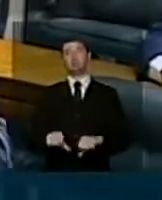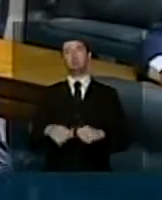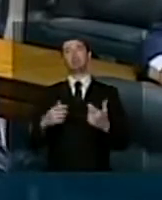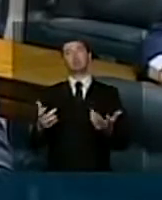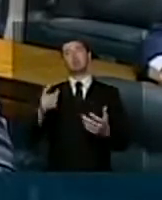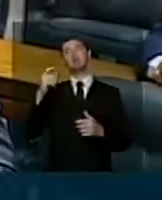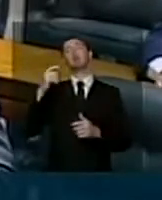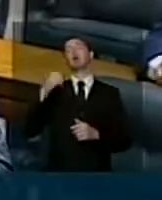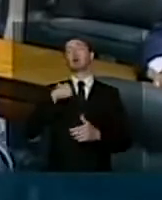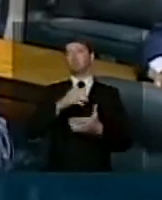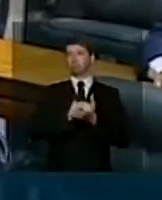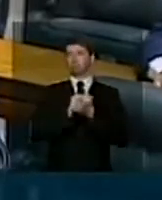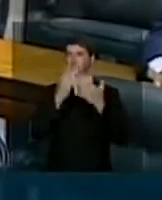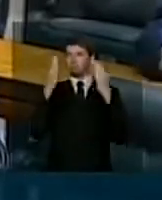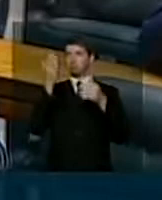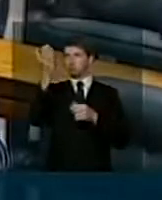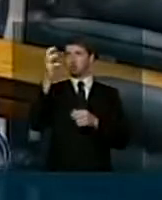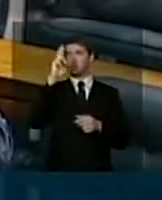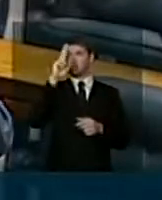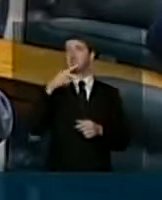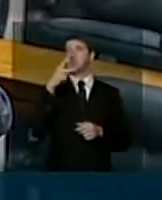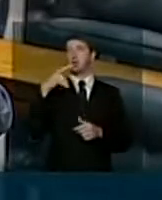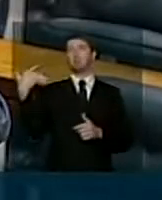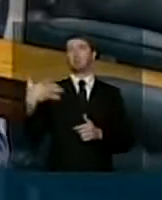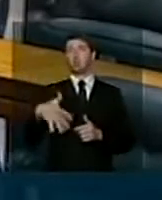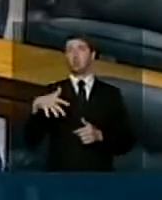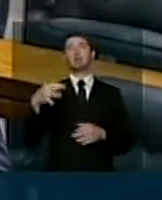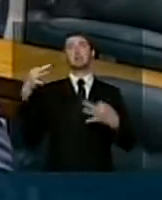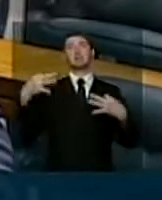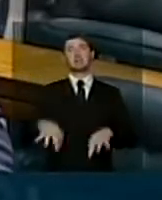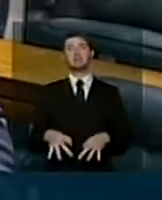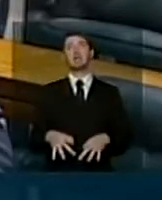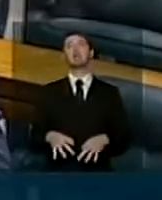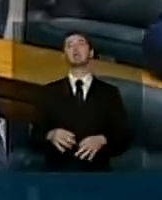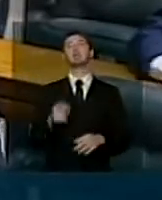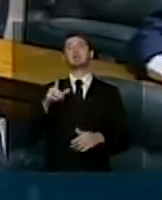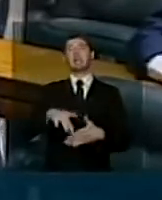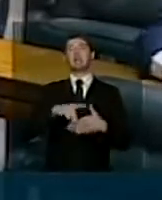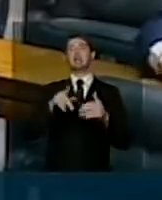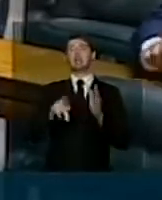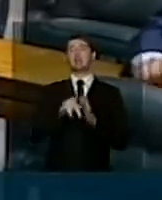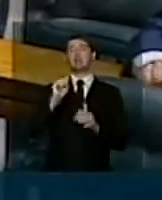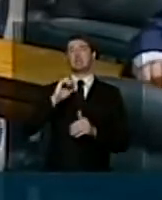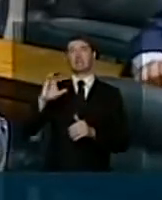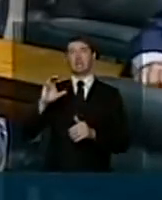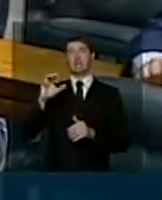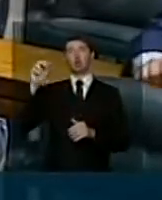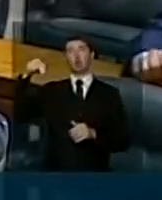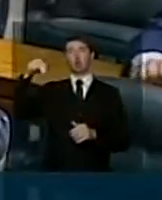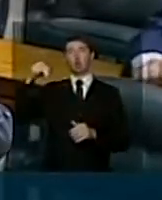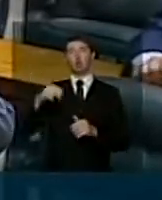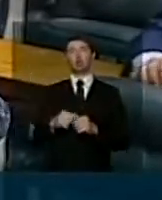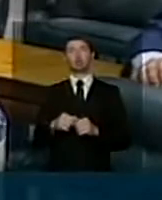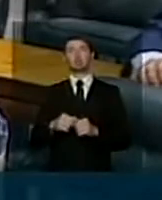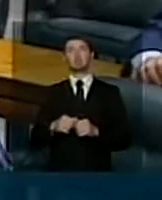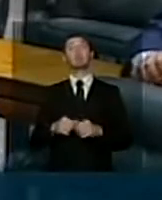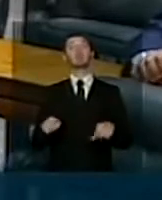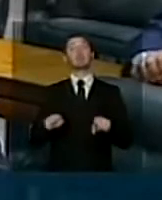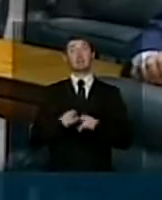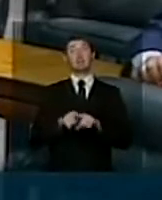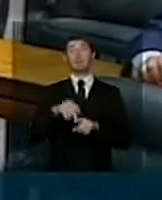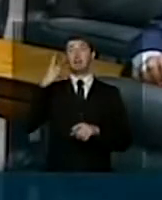foram empresas que hoje, se tirar essa possibilidade, vão deixar de existir. E aí a cadeia produtiva de